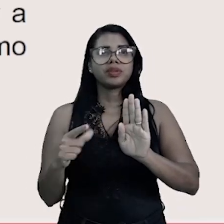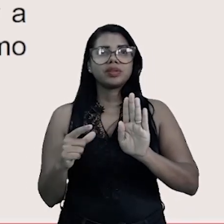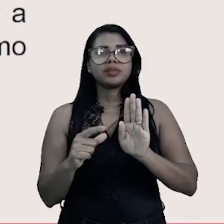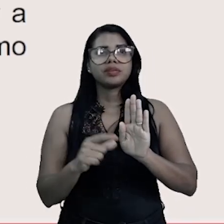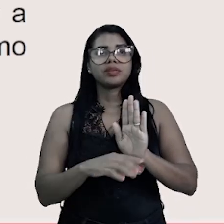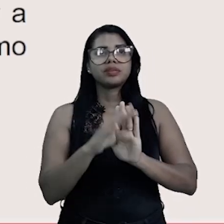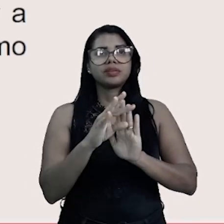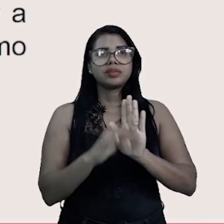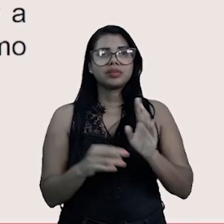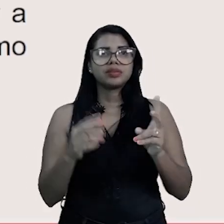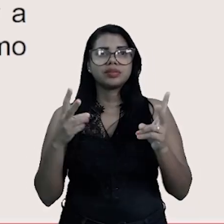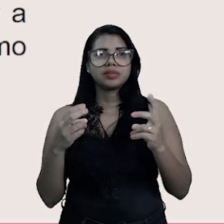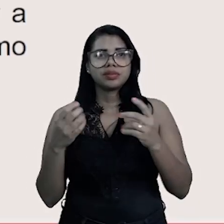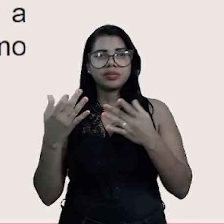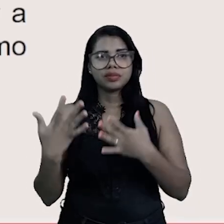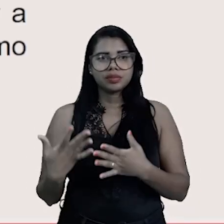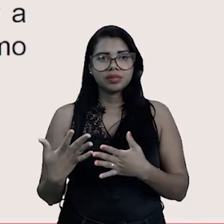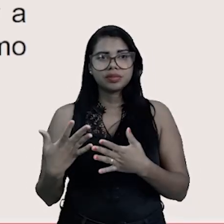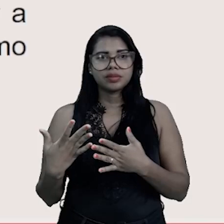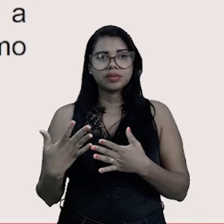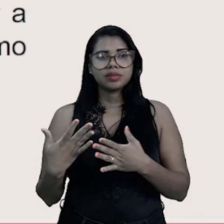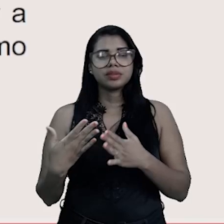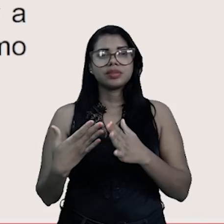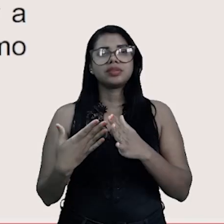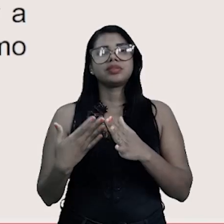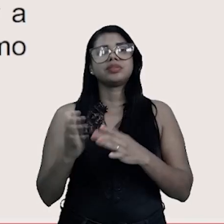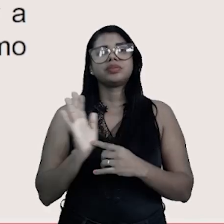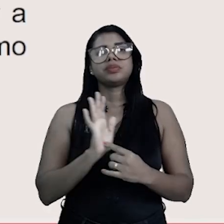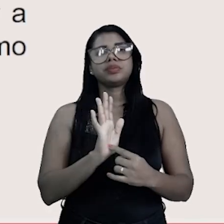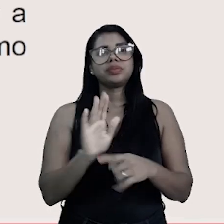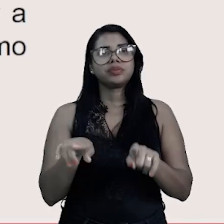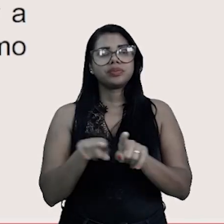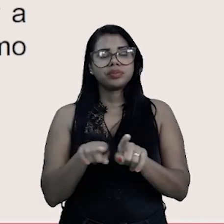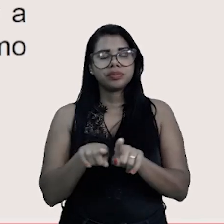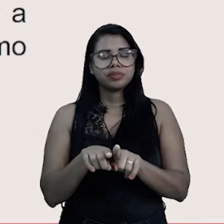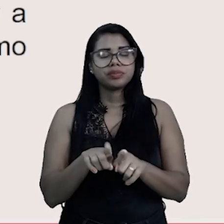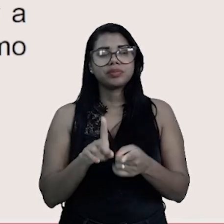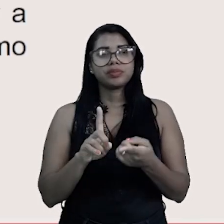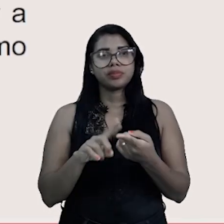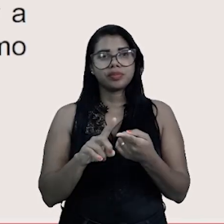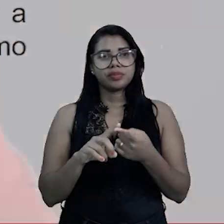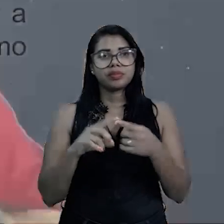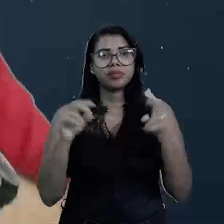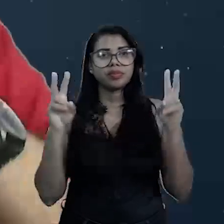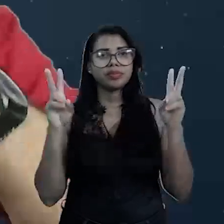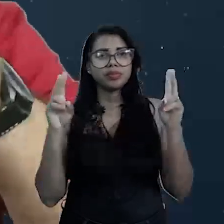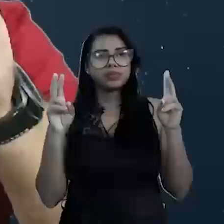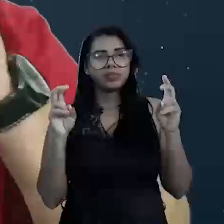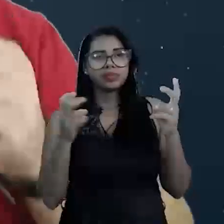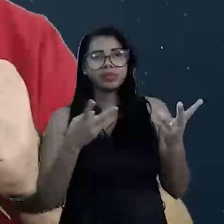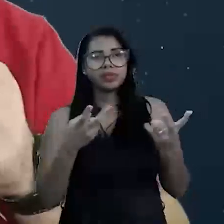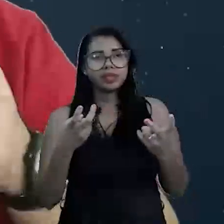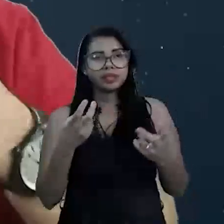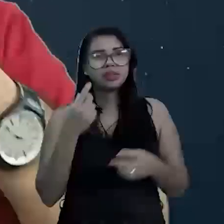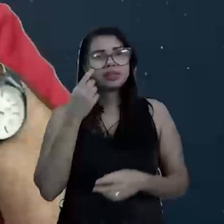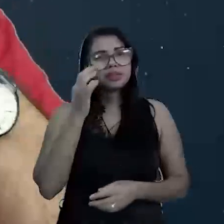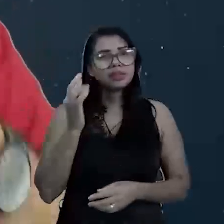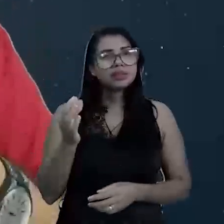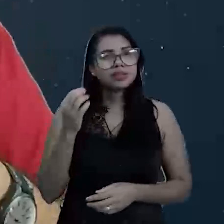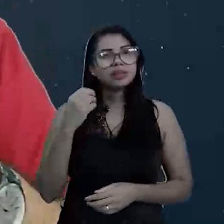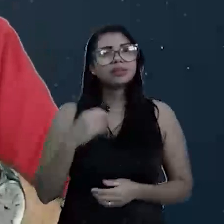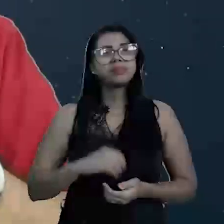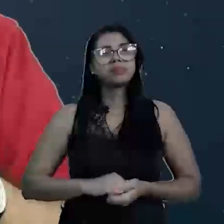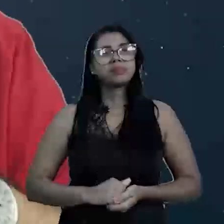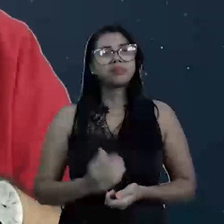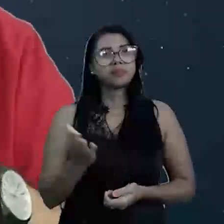citado anteriormente. É uma omissão também de um termo facilmente identificável. Vem comigo, fera.